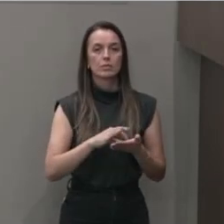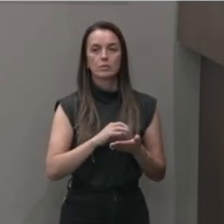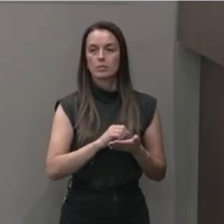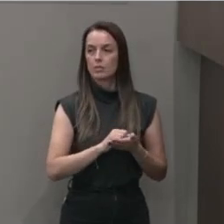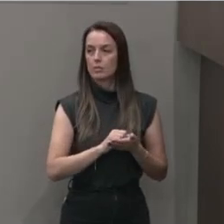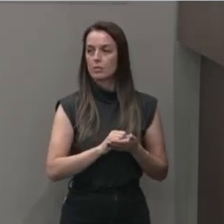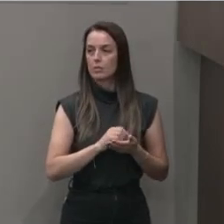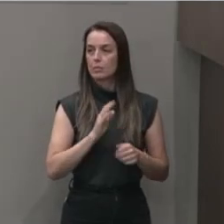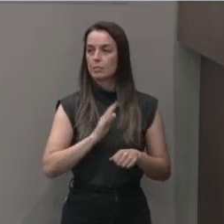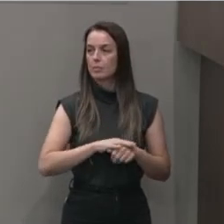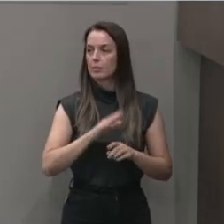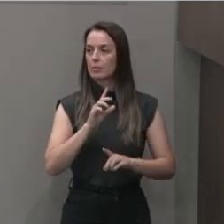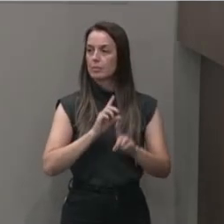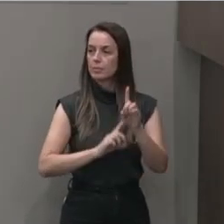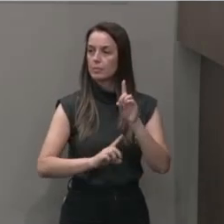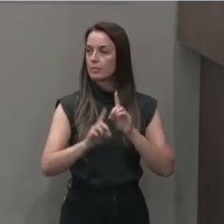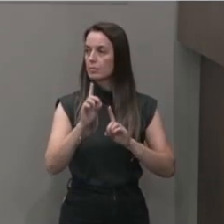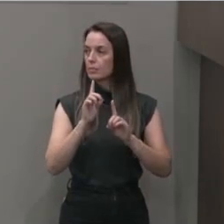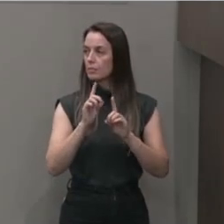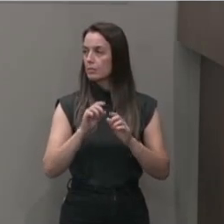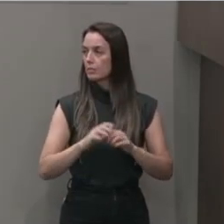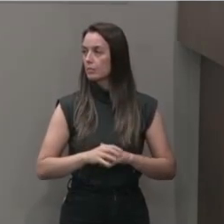pessoal?